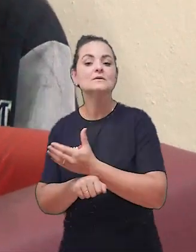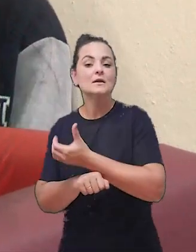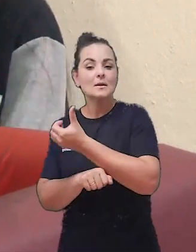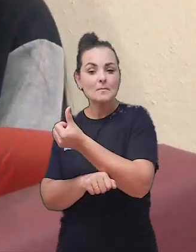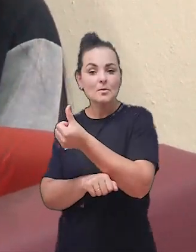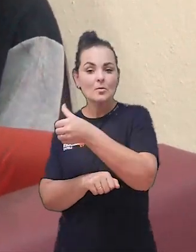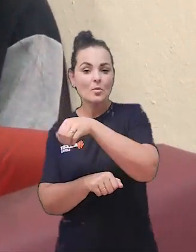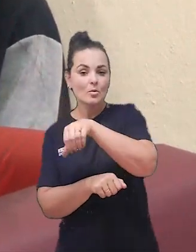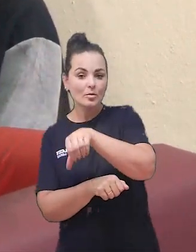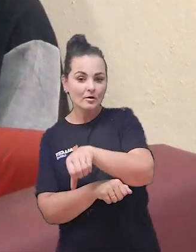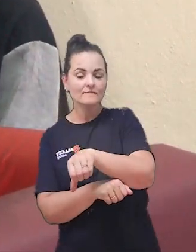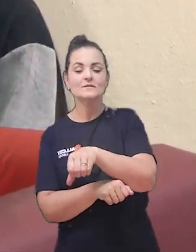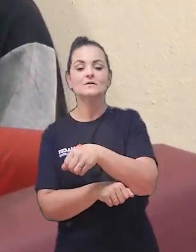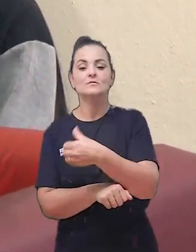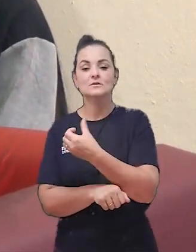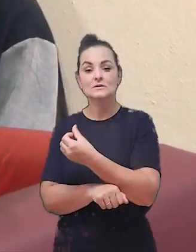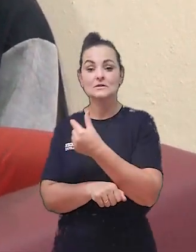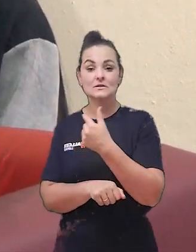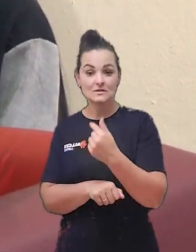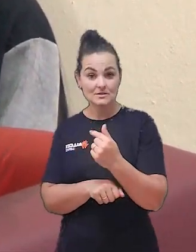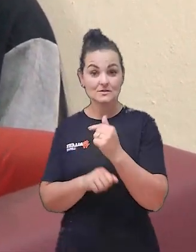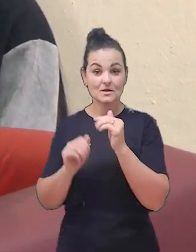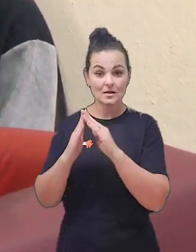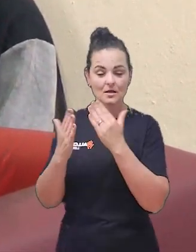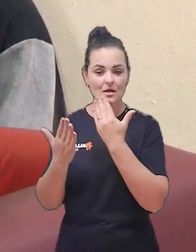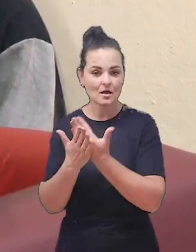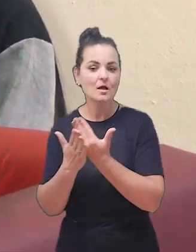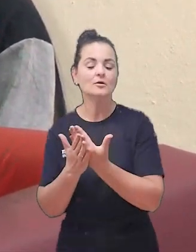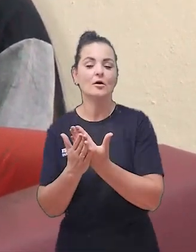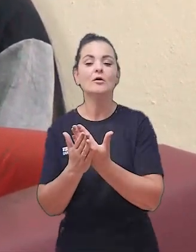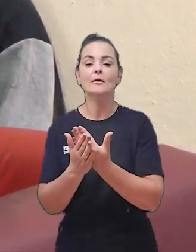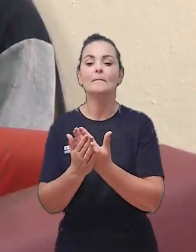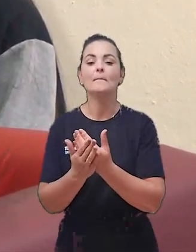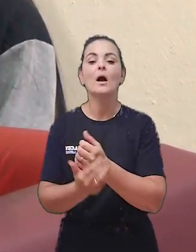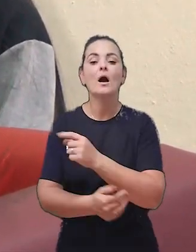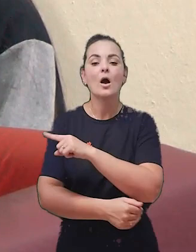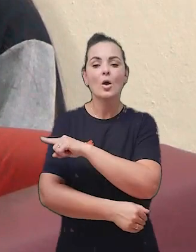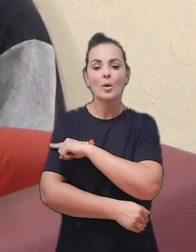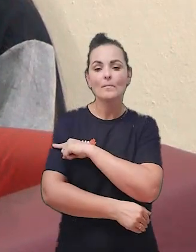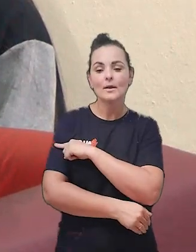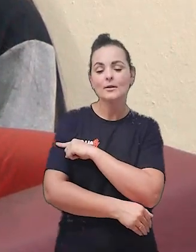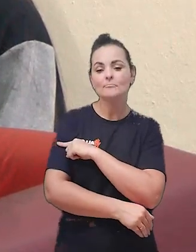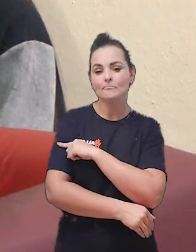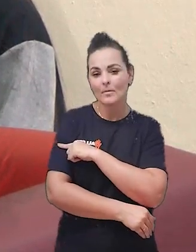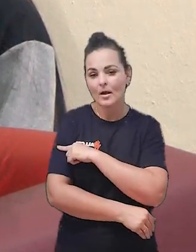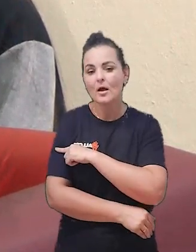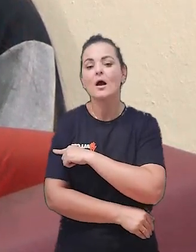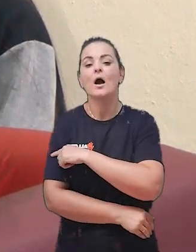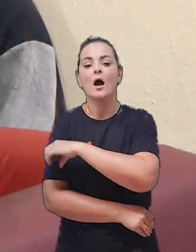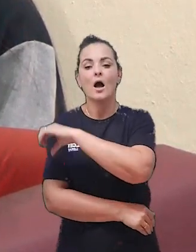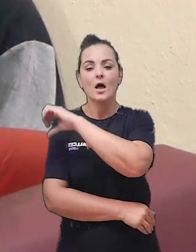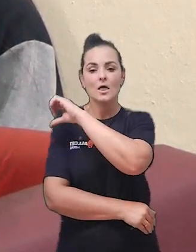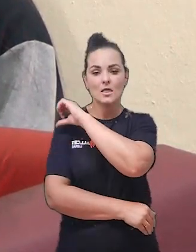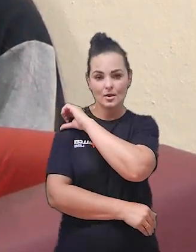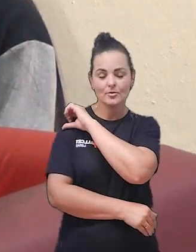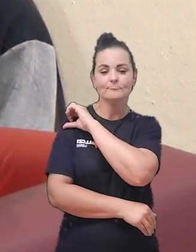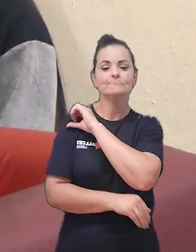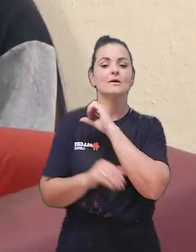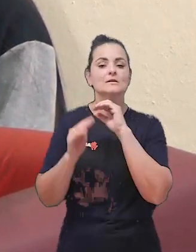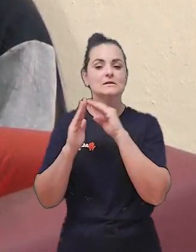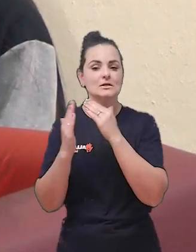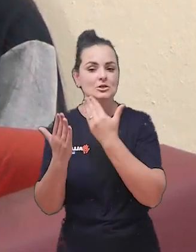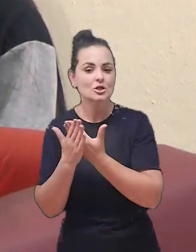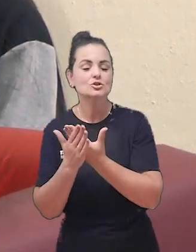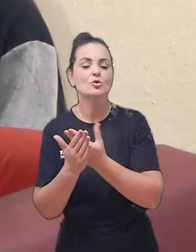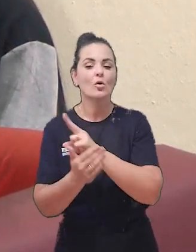1967 na escola, cursando o primário, e fiz até o ginásio na Euclides da